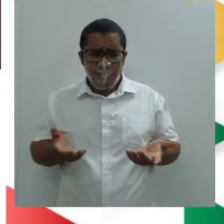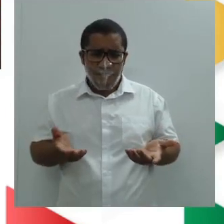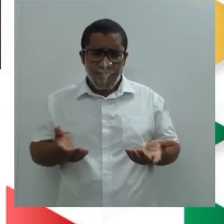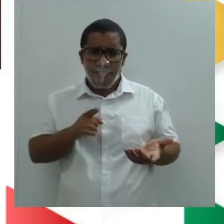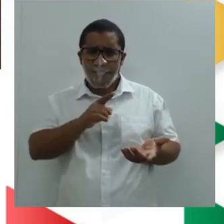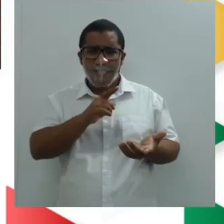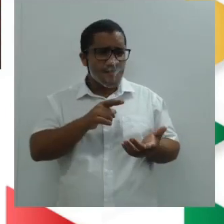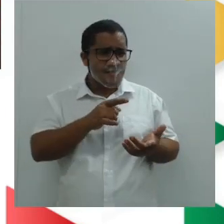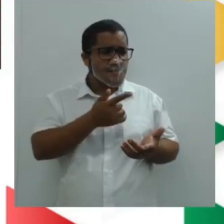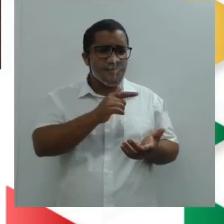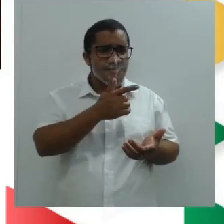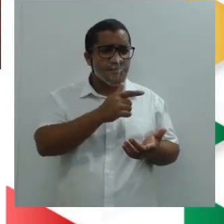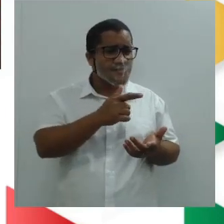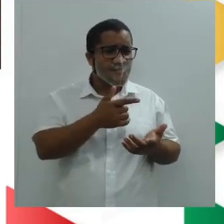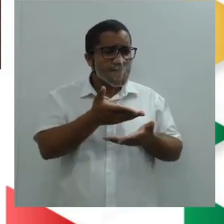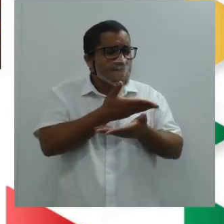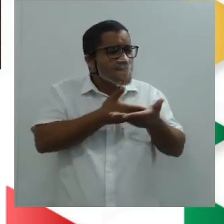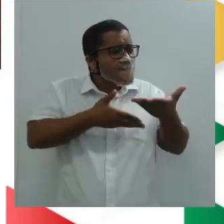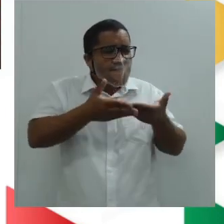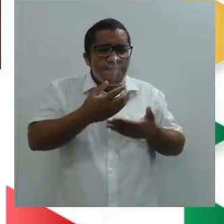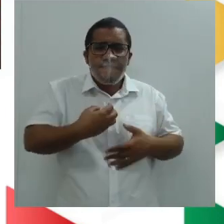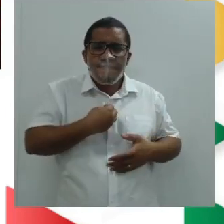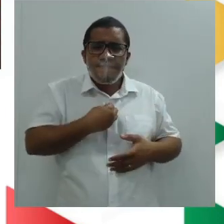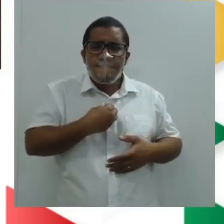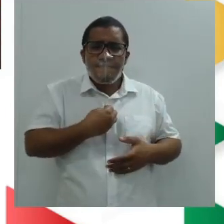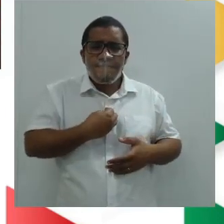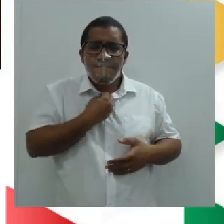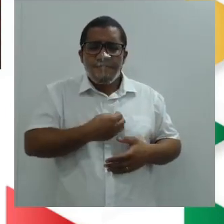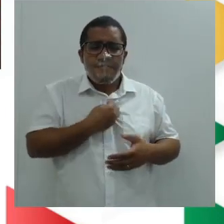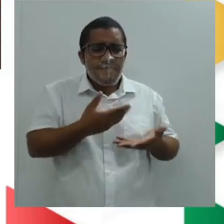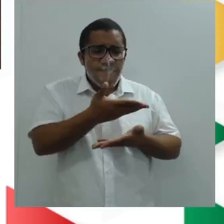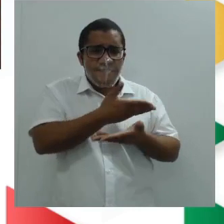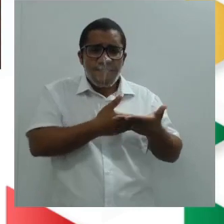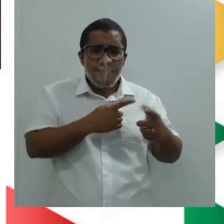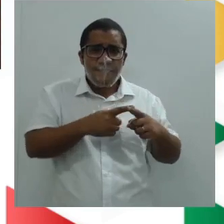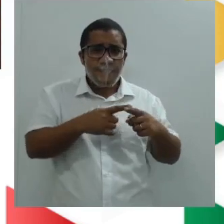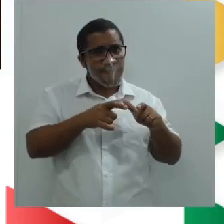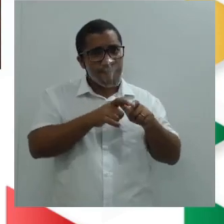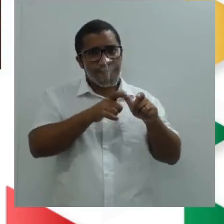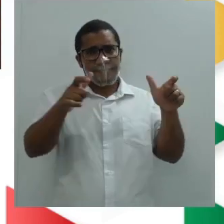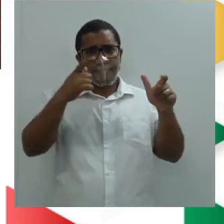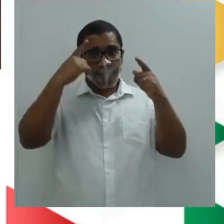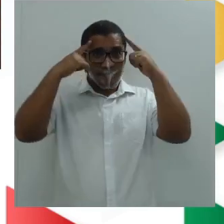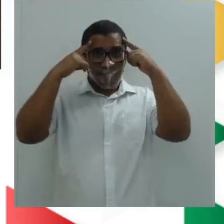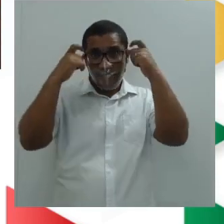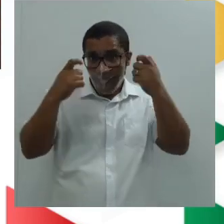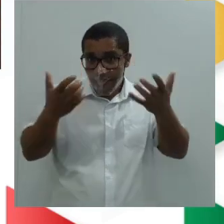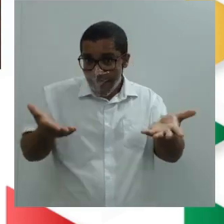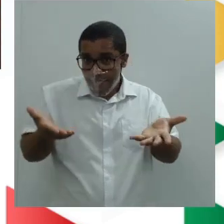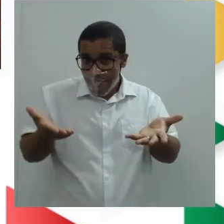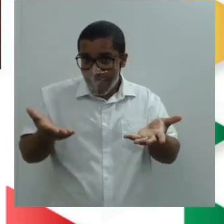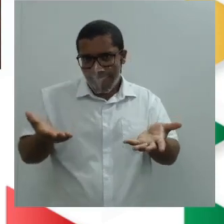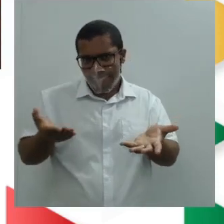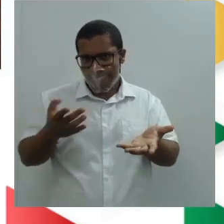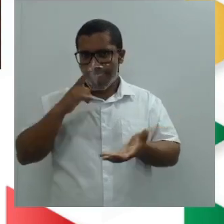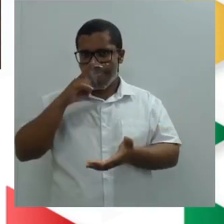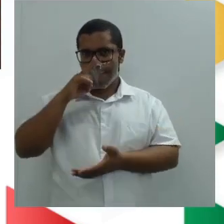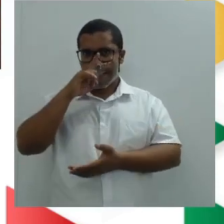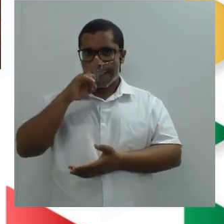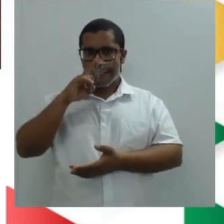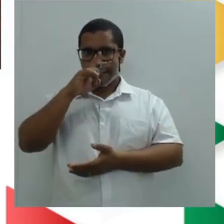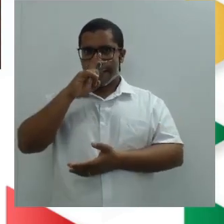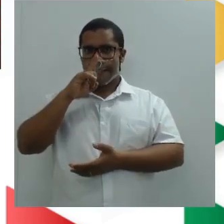acontece essa perda dessa convivência, né? Devido ao aumento, como a gente falou, da violência, não é?